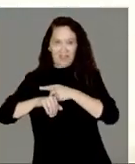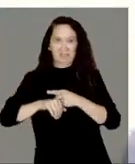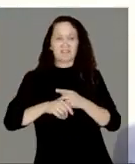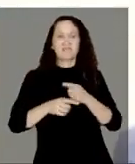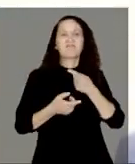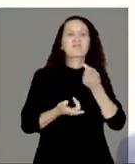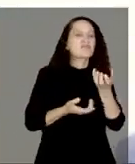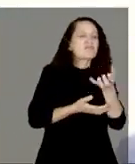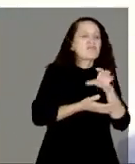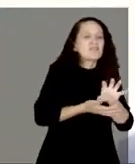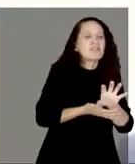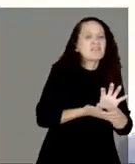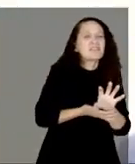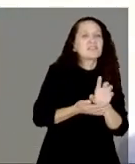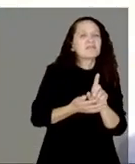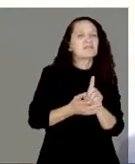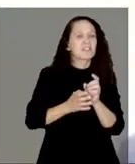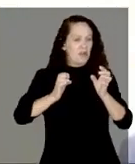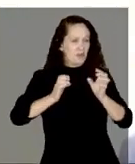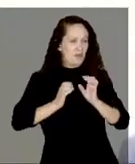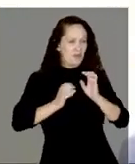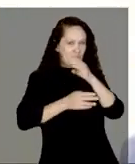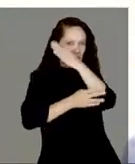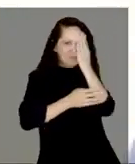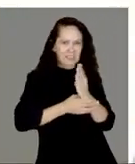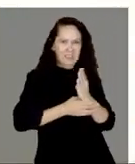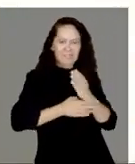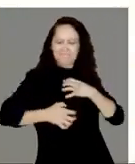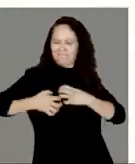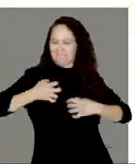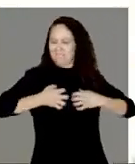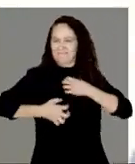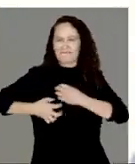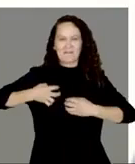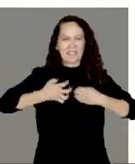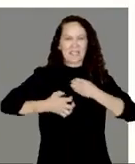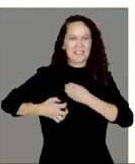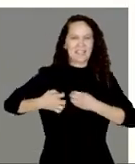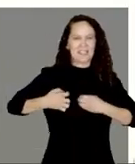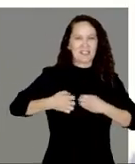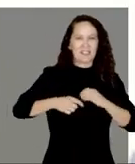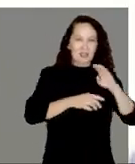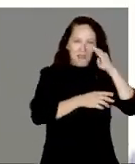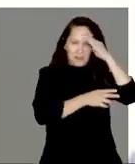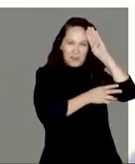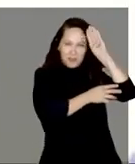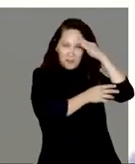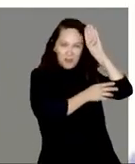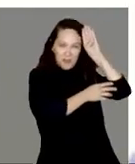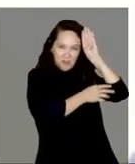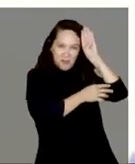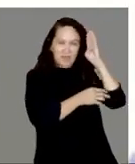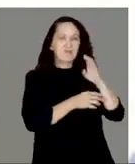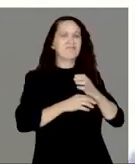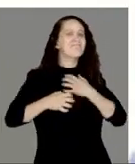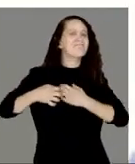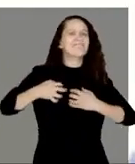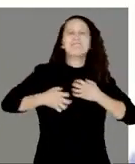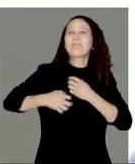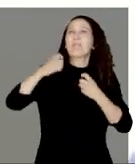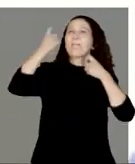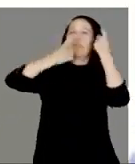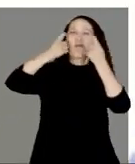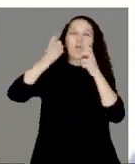para que eu fosse preso, porque eles não queriam que a gente voltasse a governar esse país, porque eles não querem inclusão